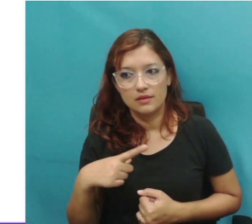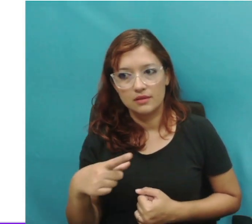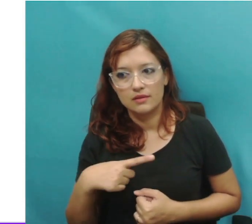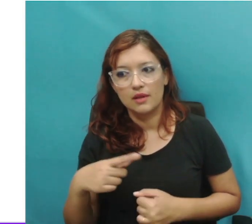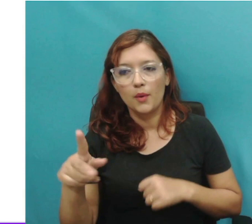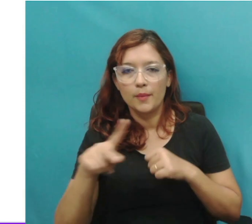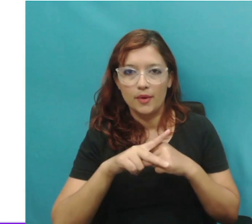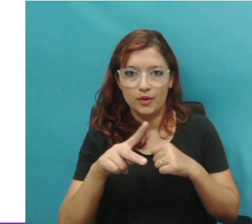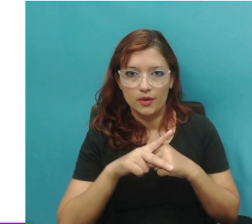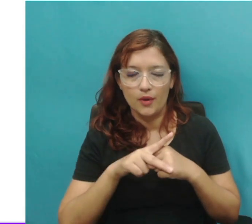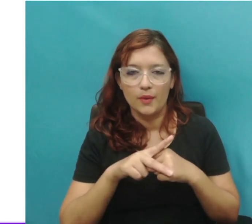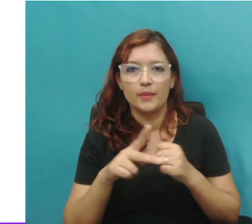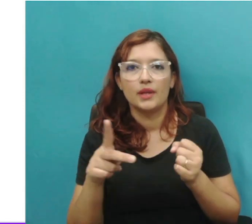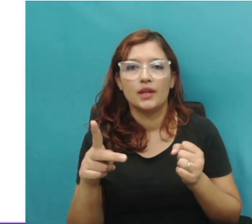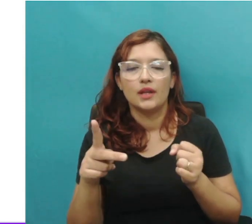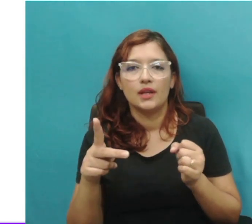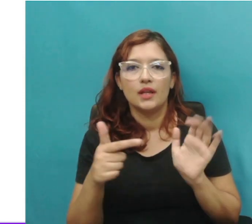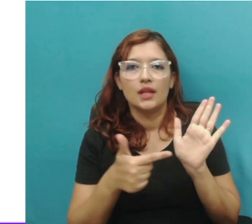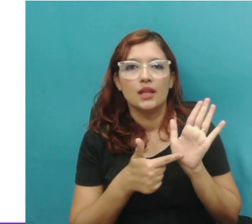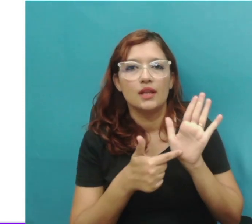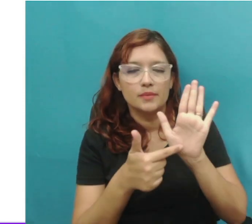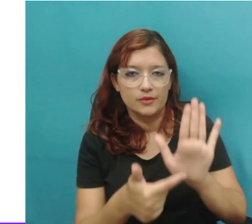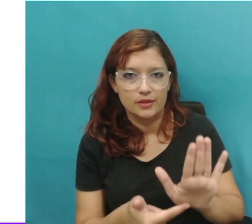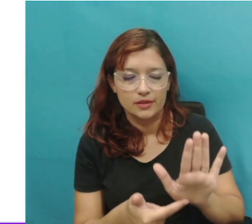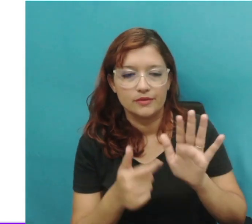Esses são os pronomes demonstrativos.